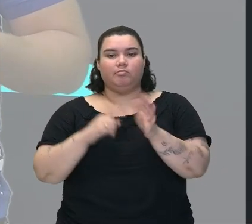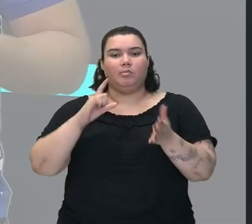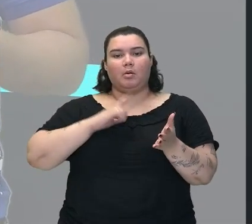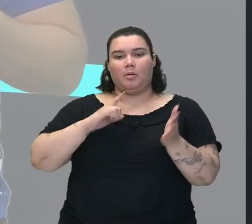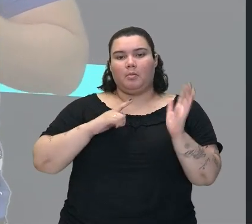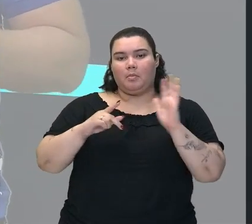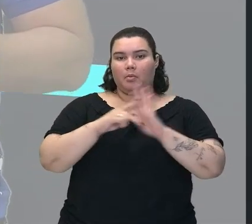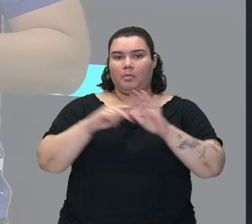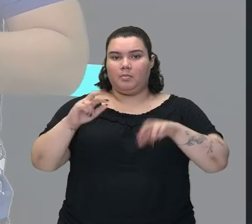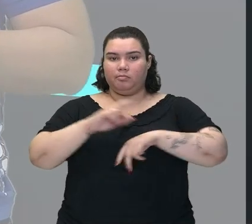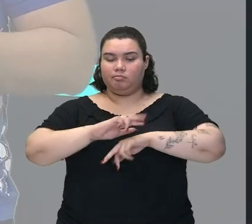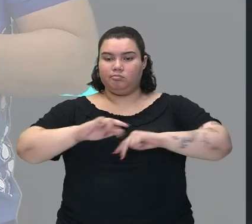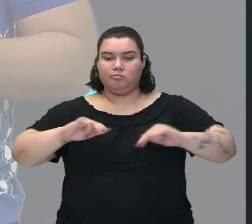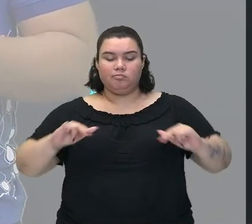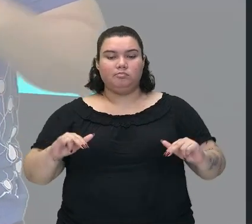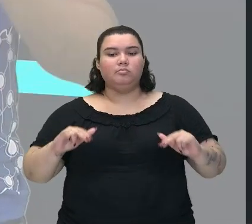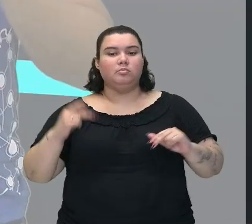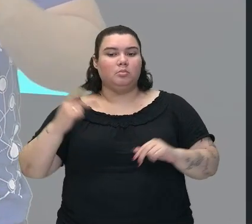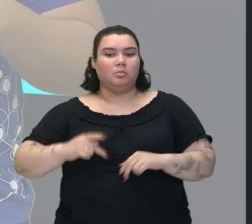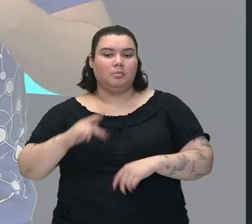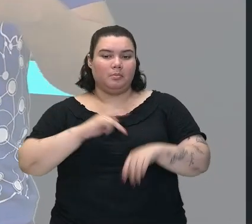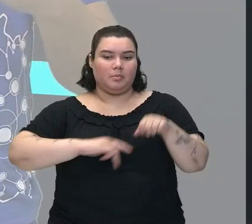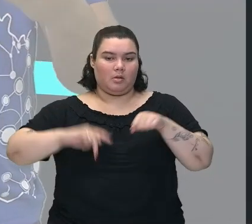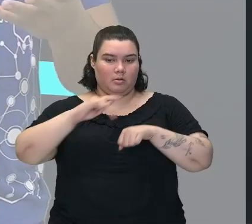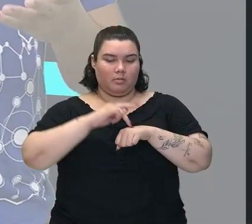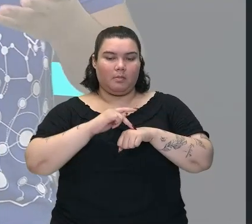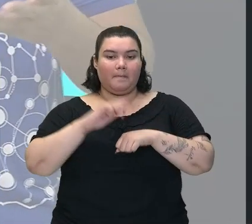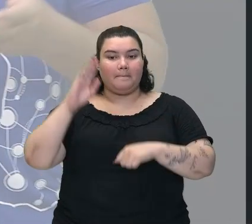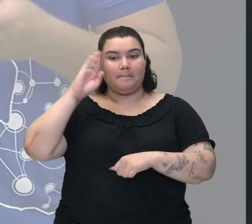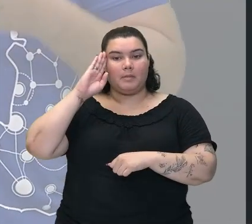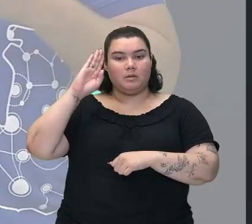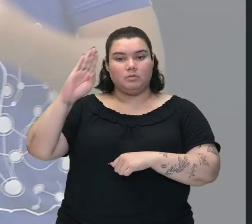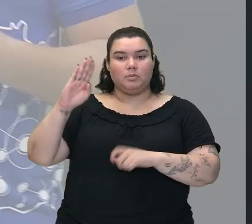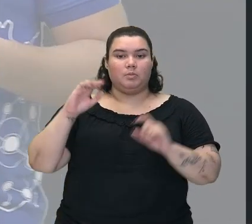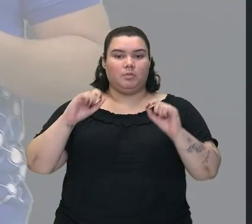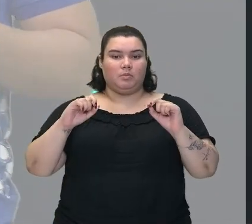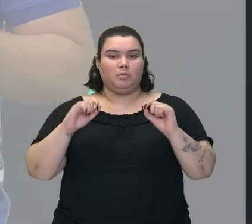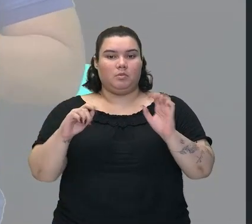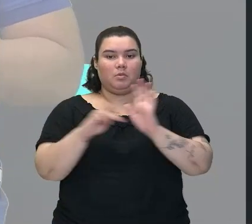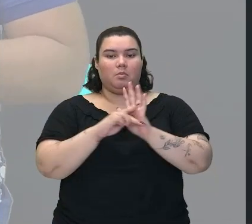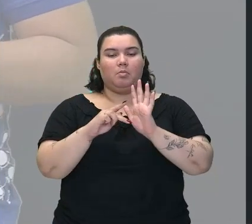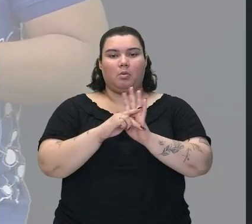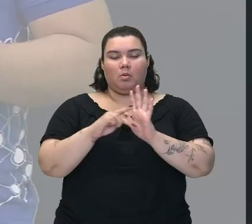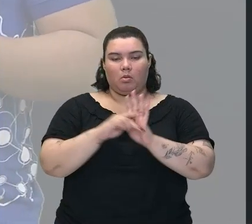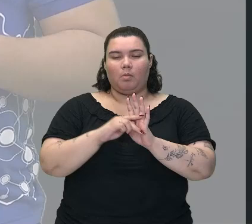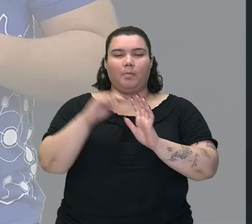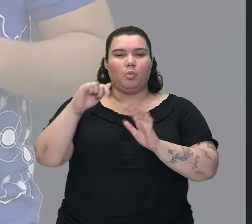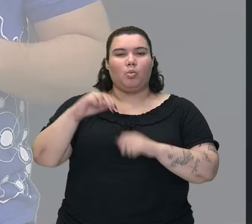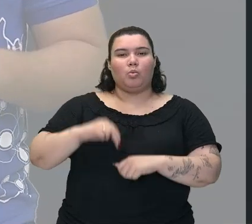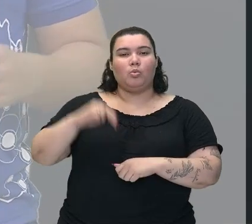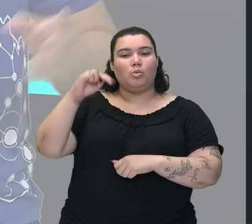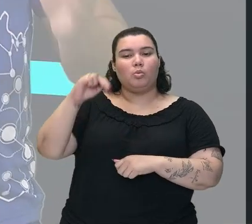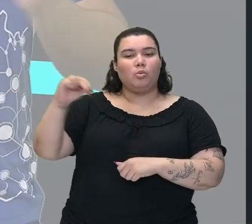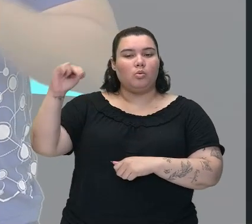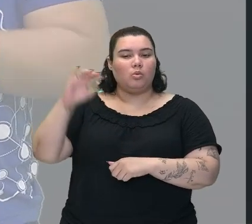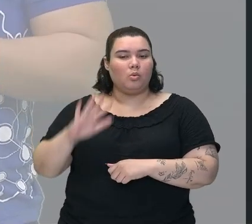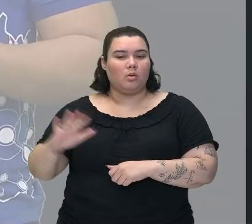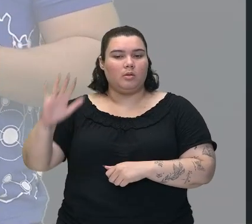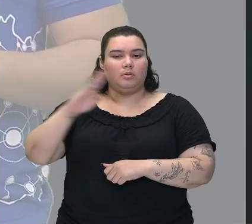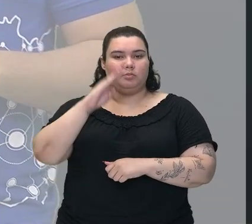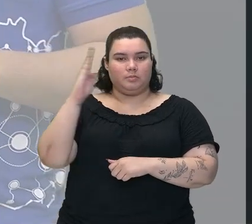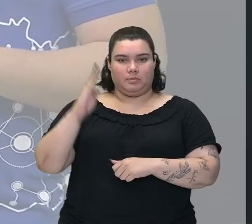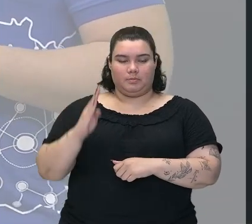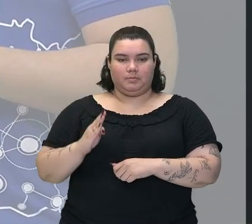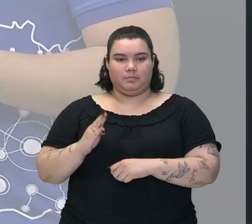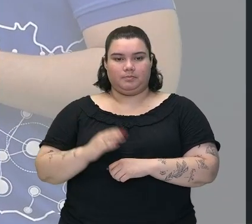realidades diversas no nosso país, certo? Principalmente uma realidade do sertão brasileiro. Certo? Na